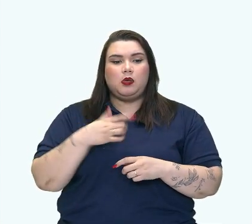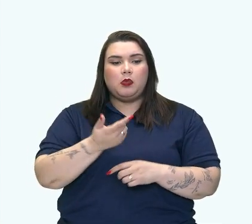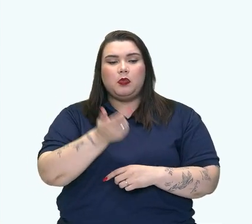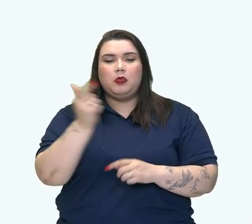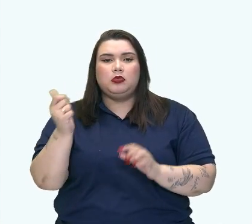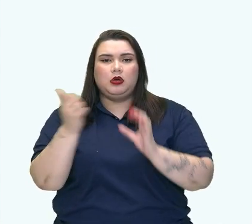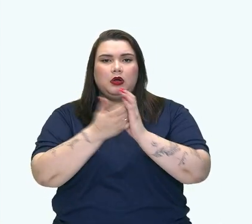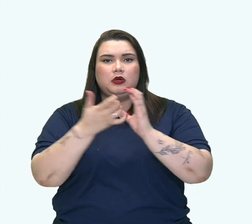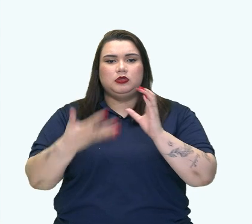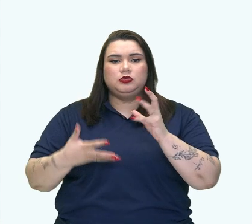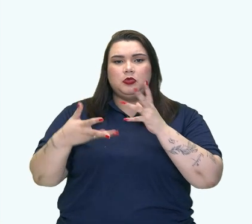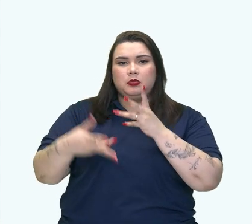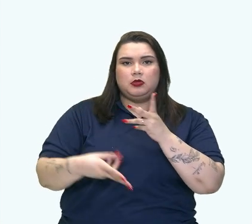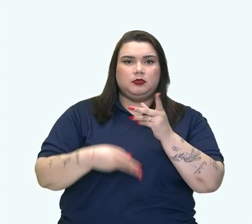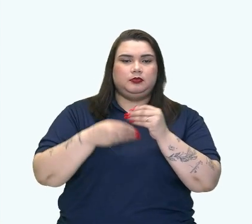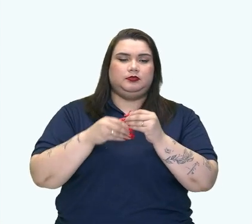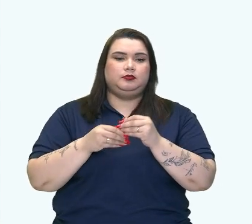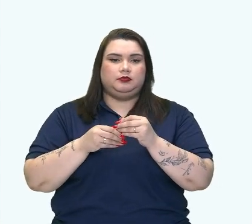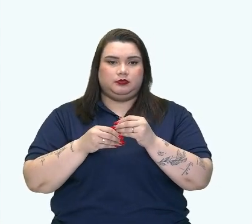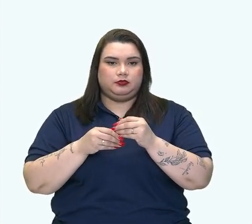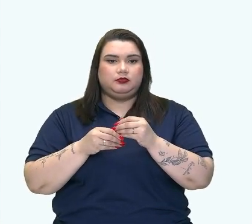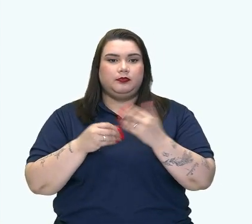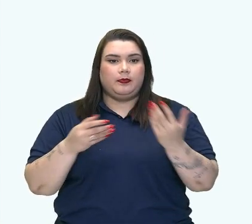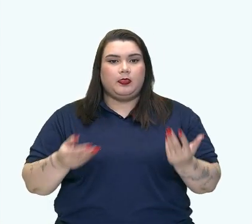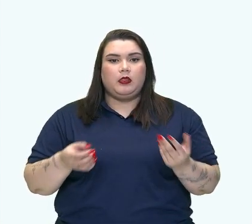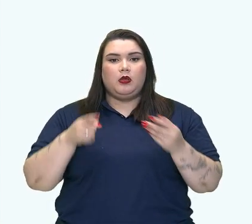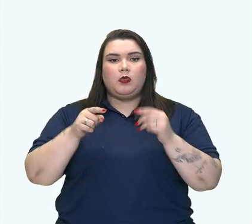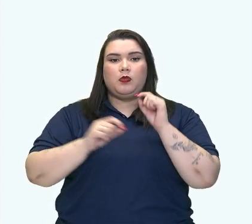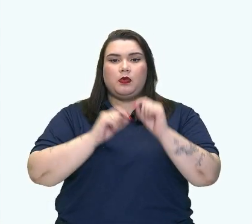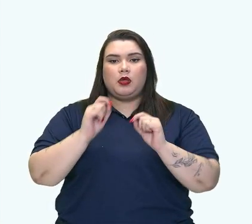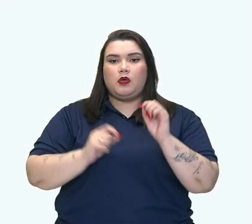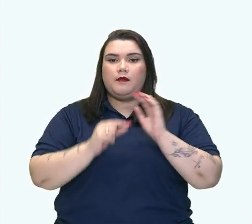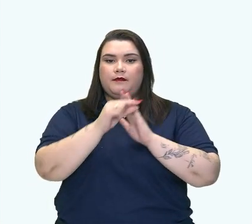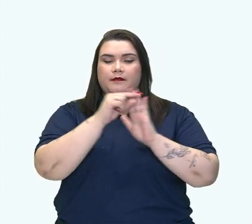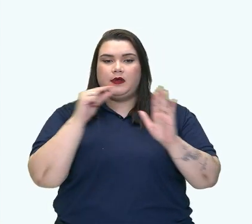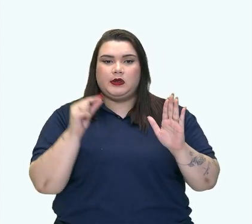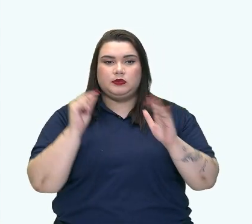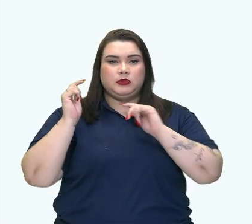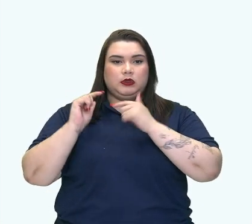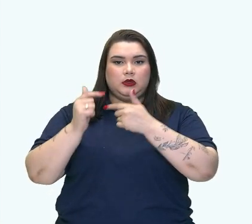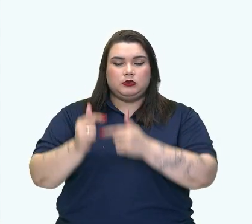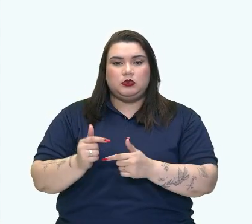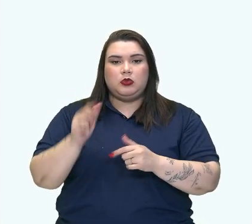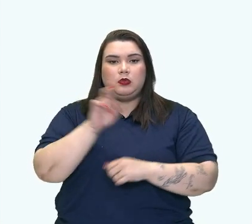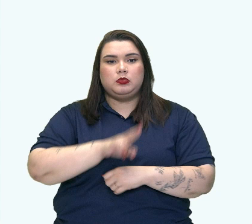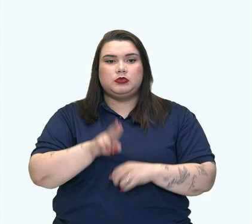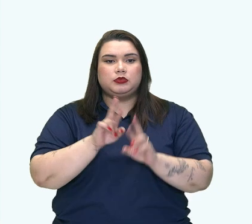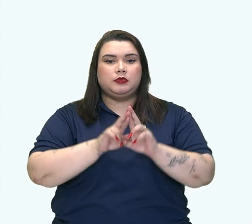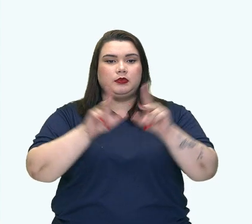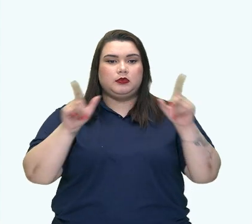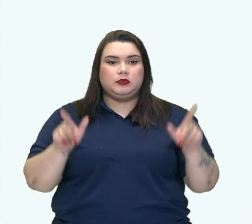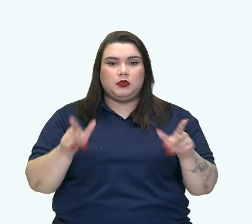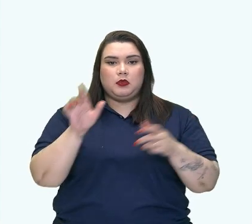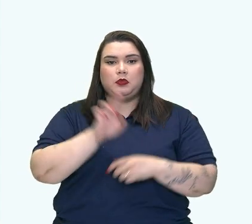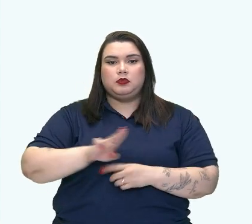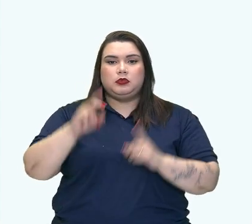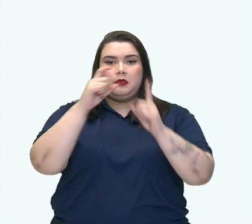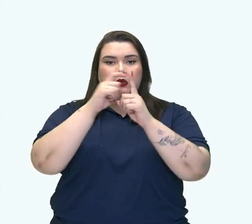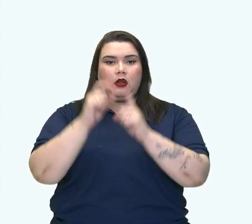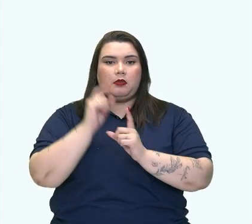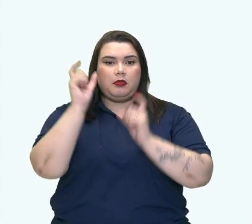na poesia concreta. Vai ter a ruptura com o verso tradicional, isso vai ser elevado à 10ª potência, uso de palavras